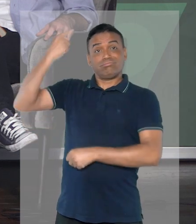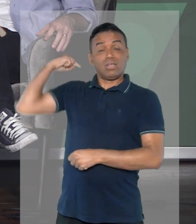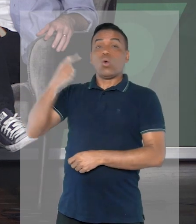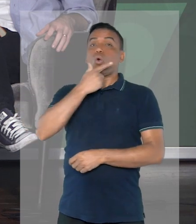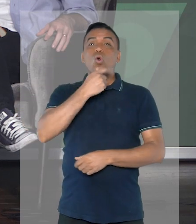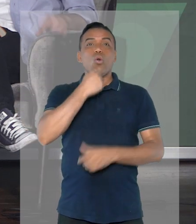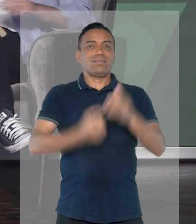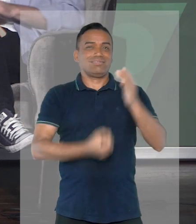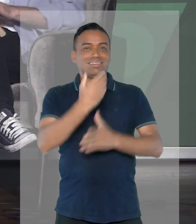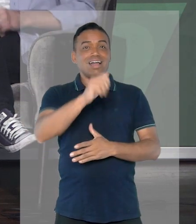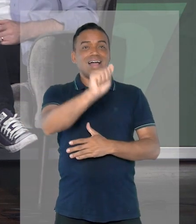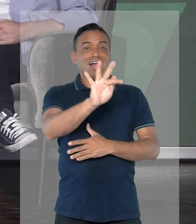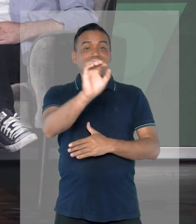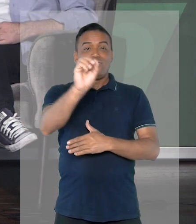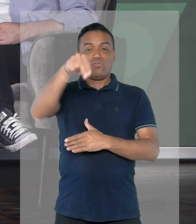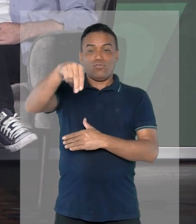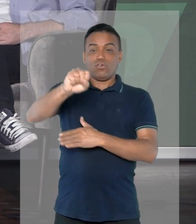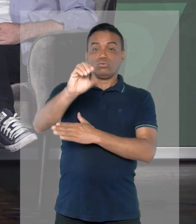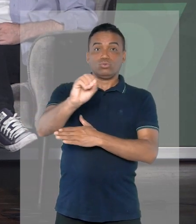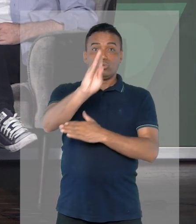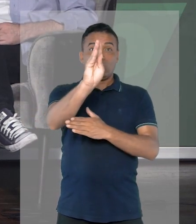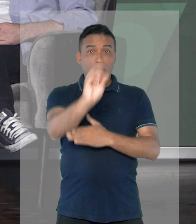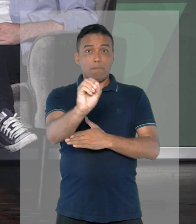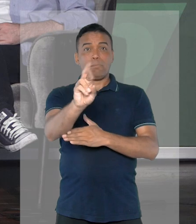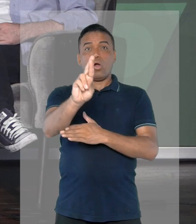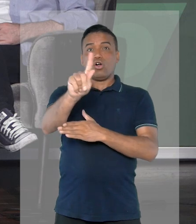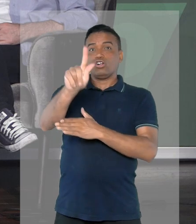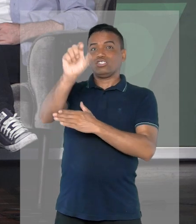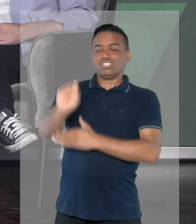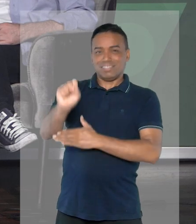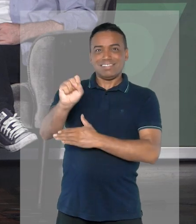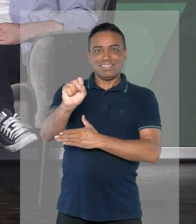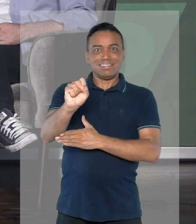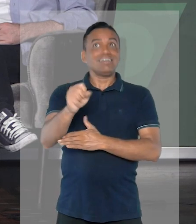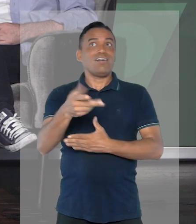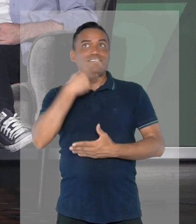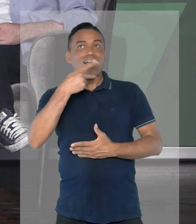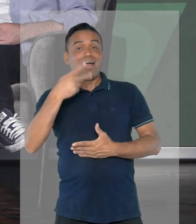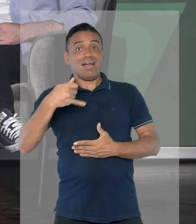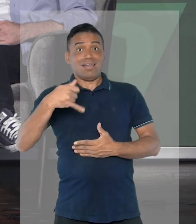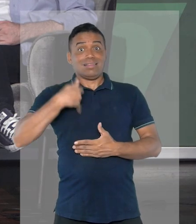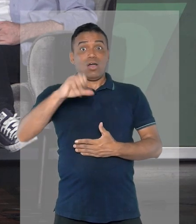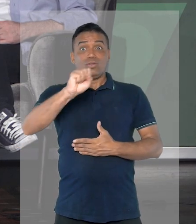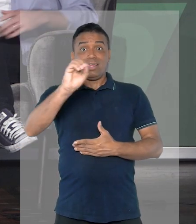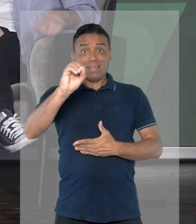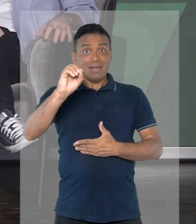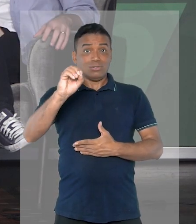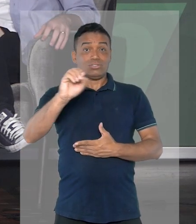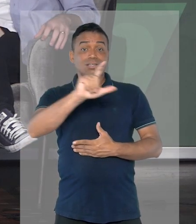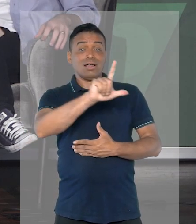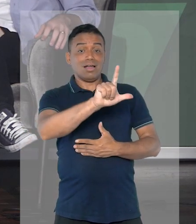pelo jornalista mineiro Afonso Borges. É uma honra e um privilégio, né, a gente poder falar dos 80 anos de Leminski com